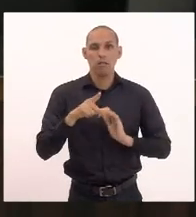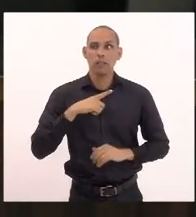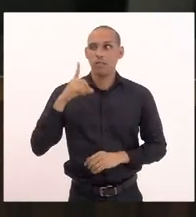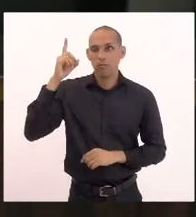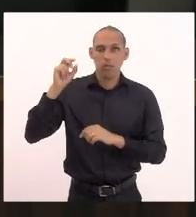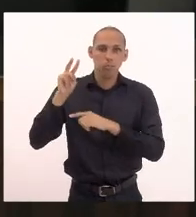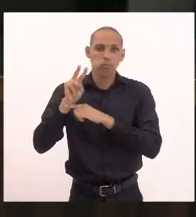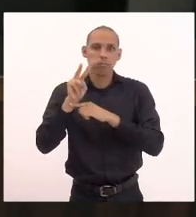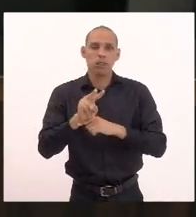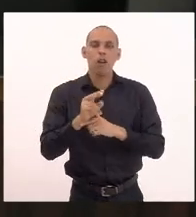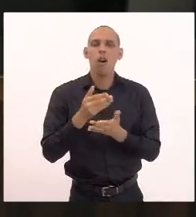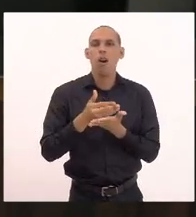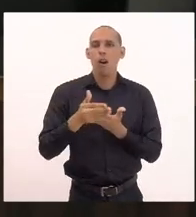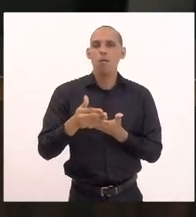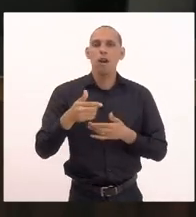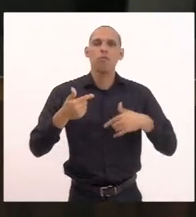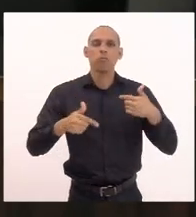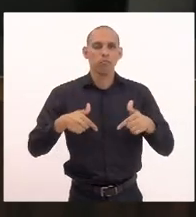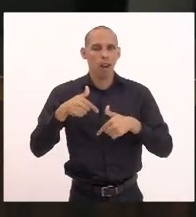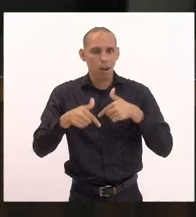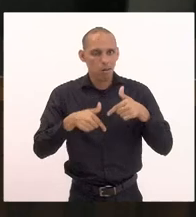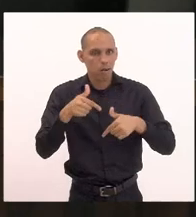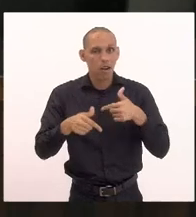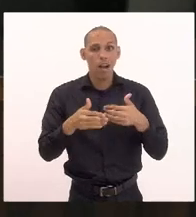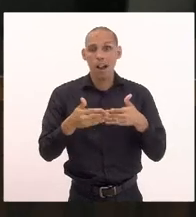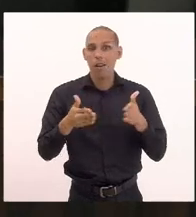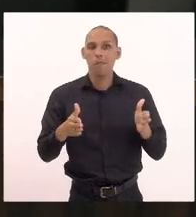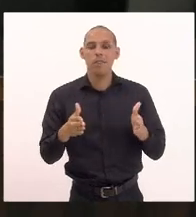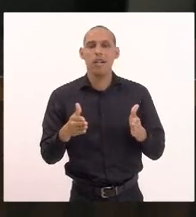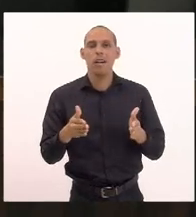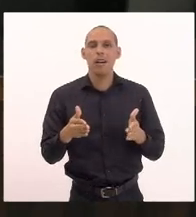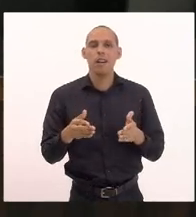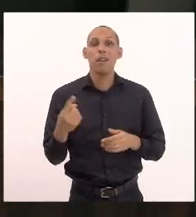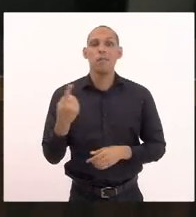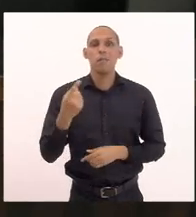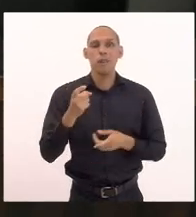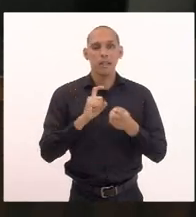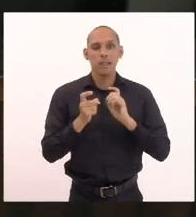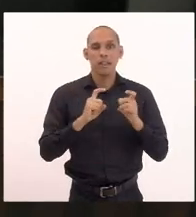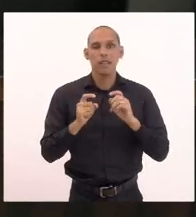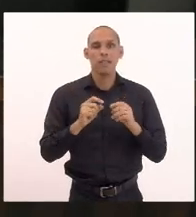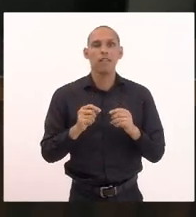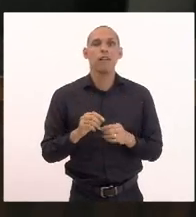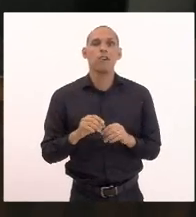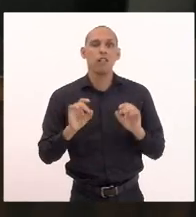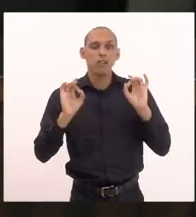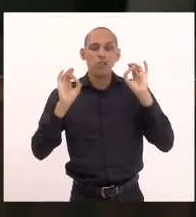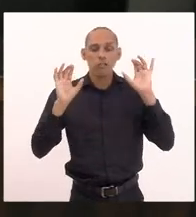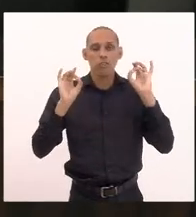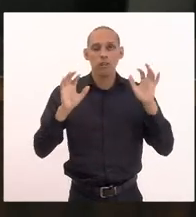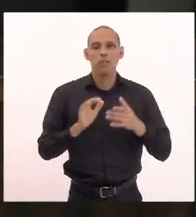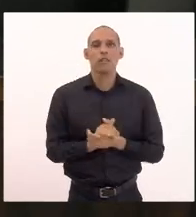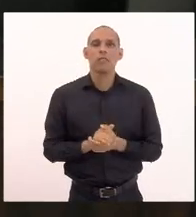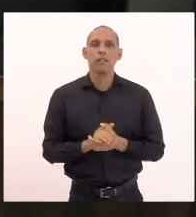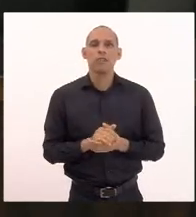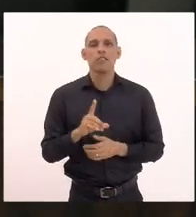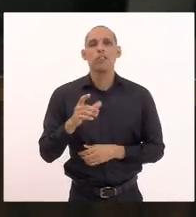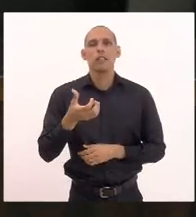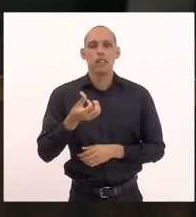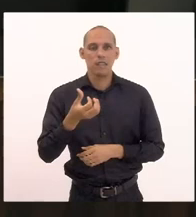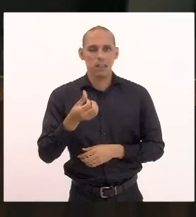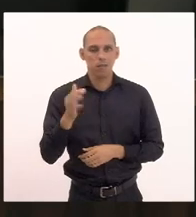de Deus, iniciamos os nossos trabalhos. Está aberta a primeira sessão extraordinária do dia 16 de fevereiro de